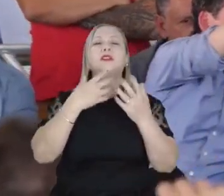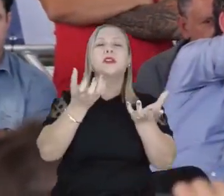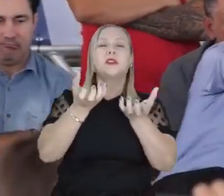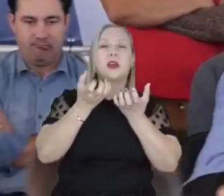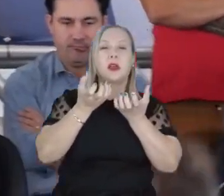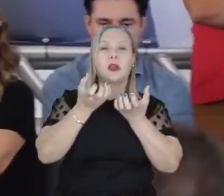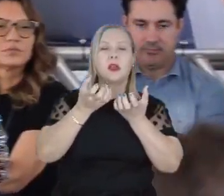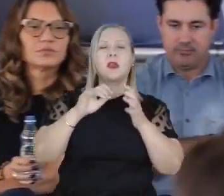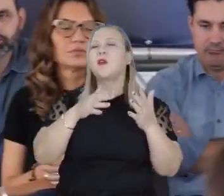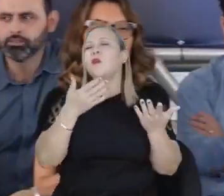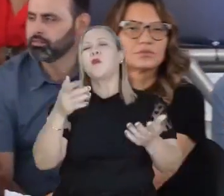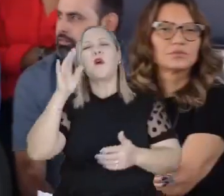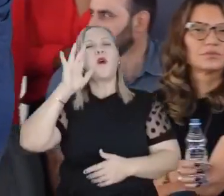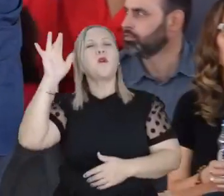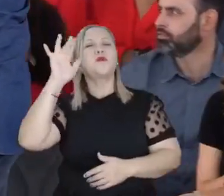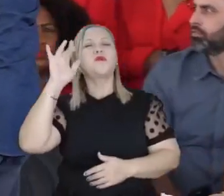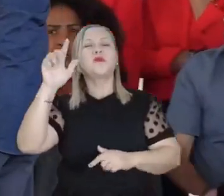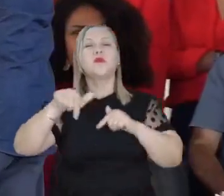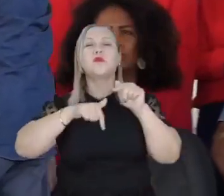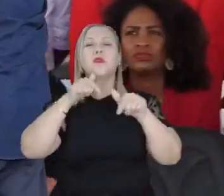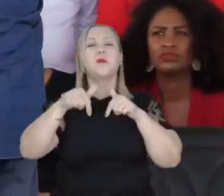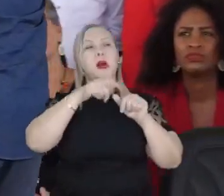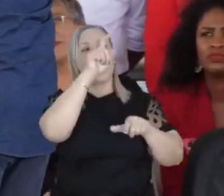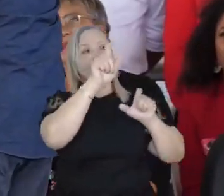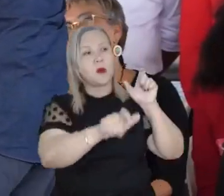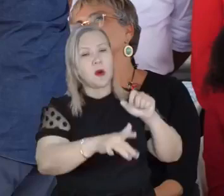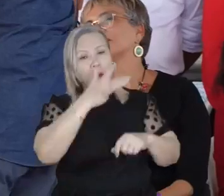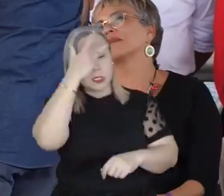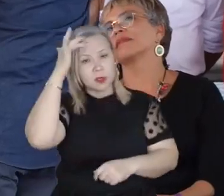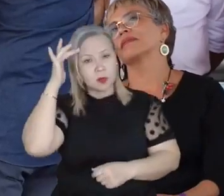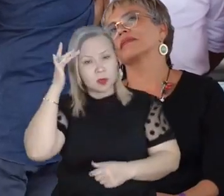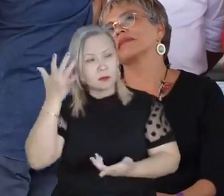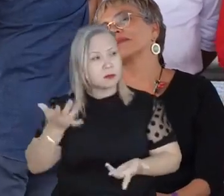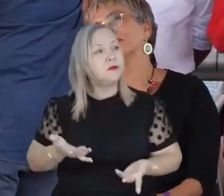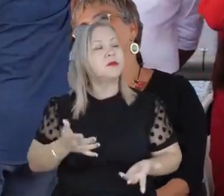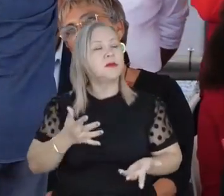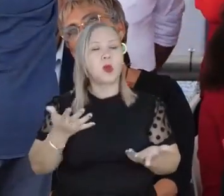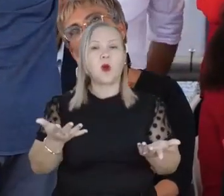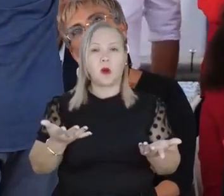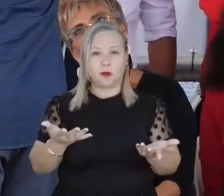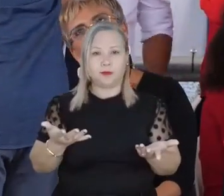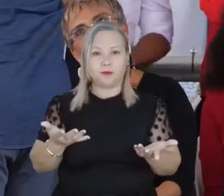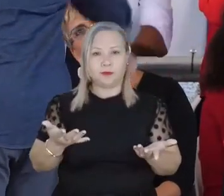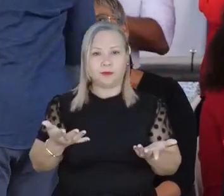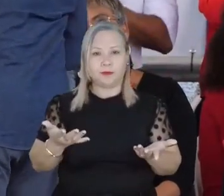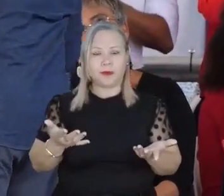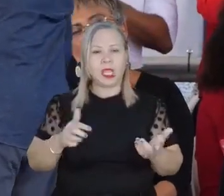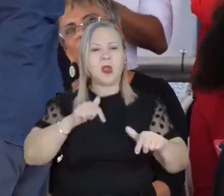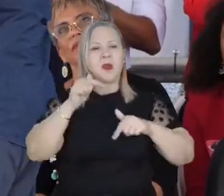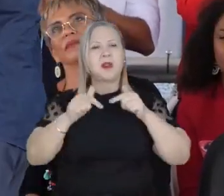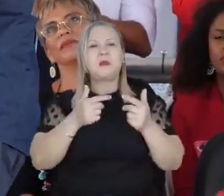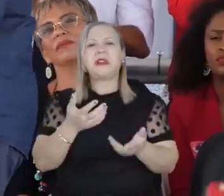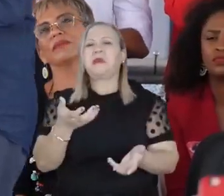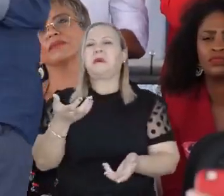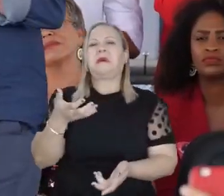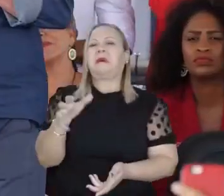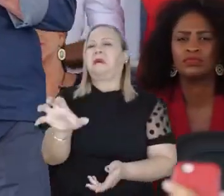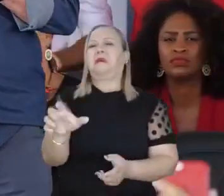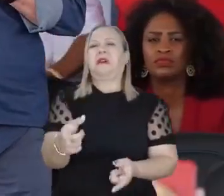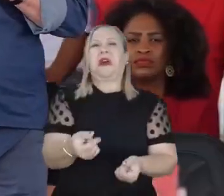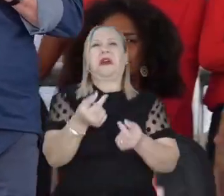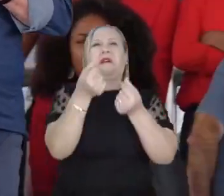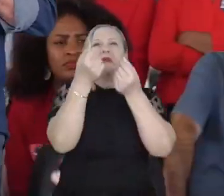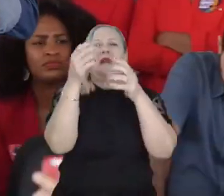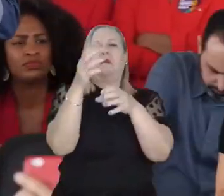o trabalhador, ele não sonha, sabe? Ele não quer juntar dólares e fazer uma conta no exterior. O que é